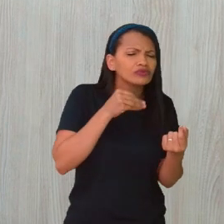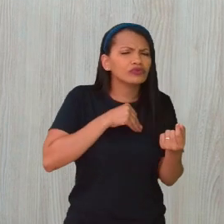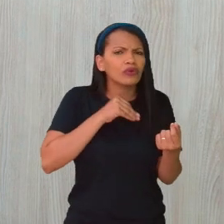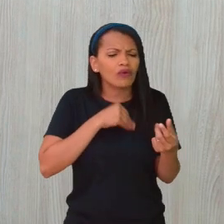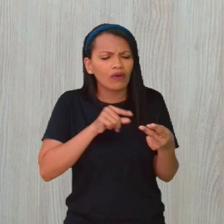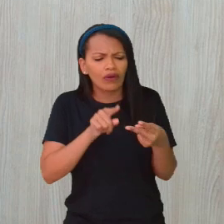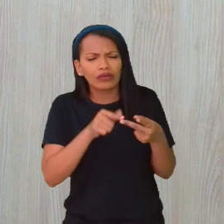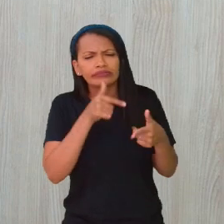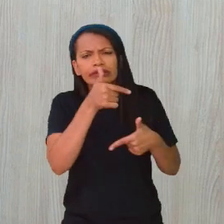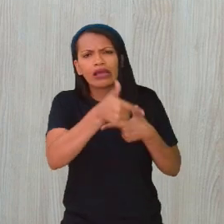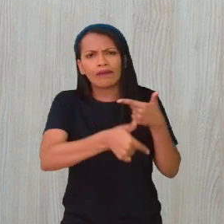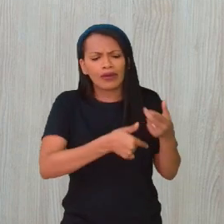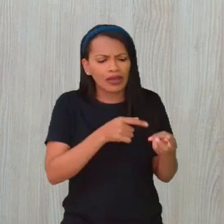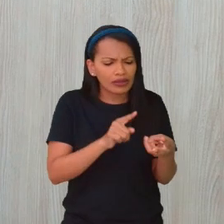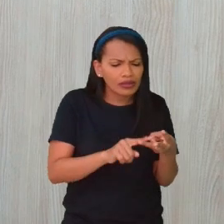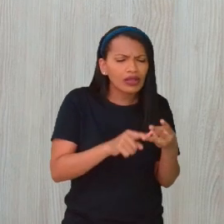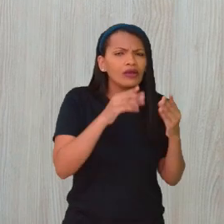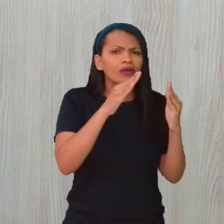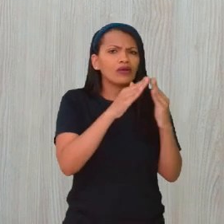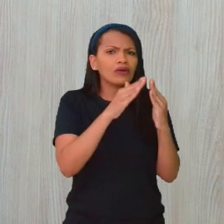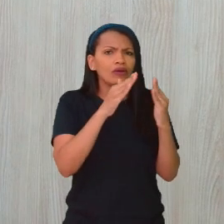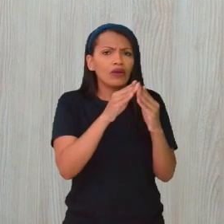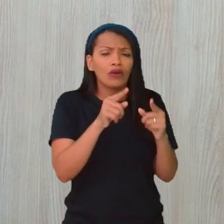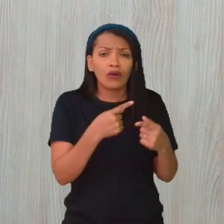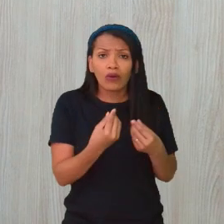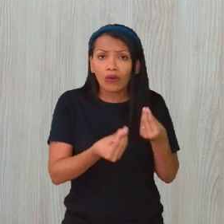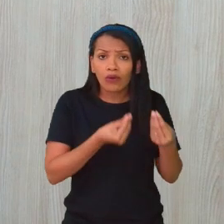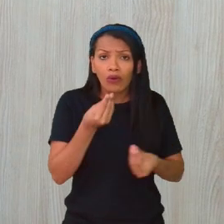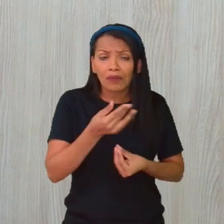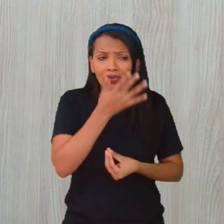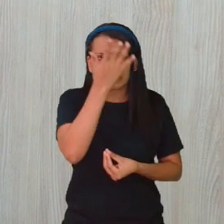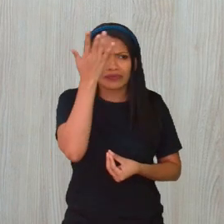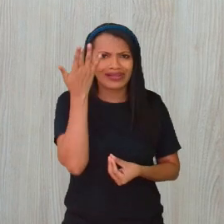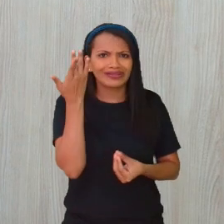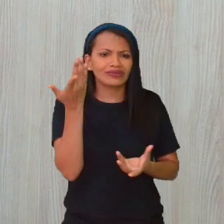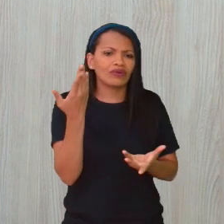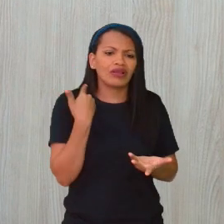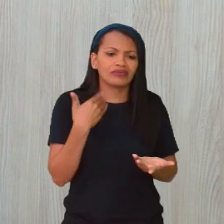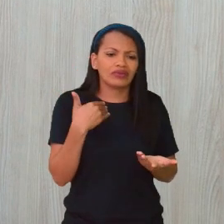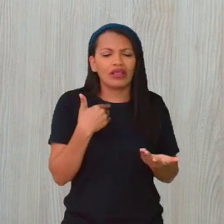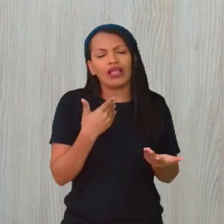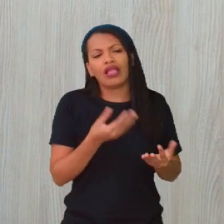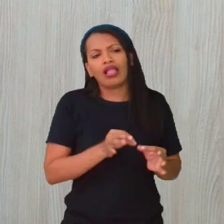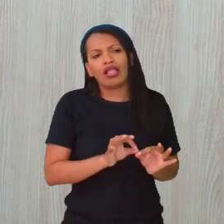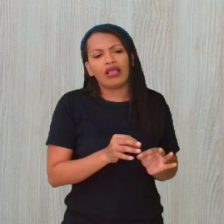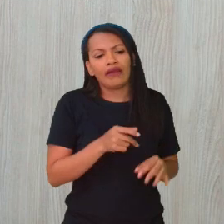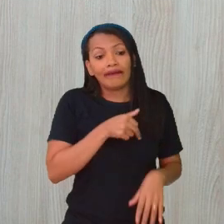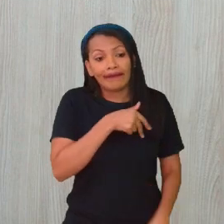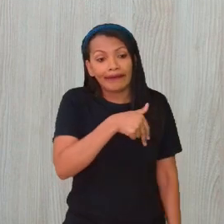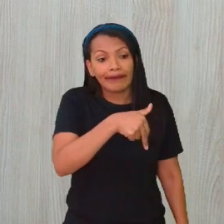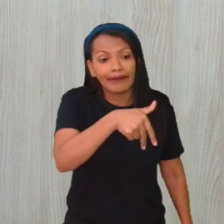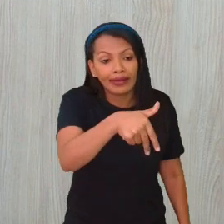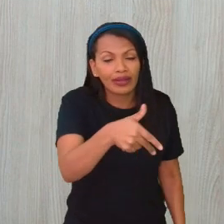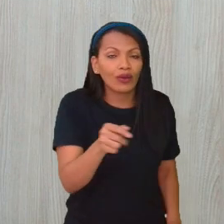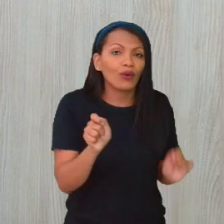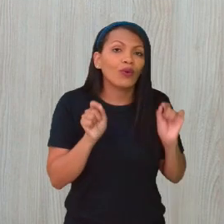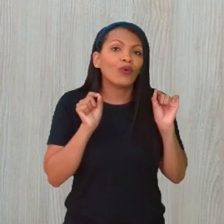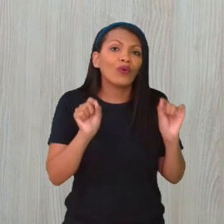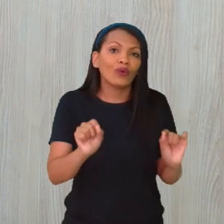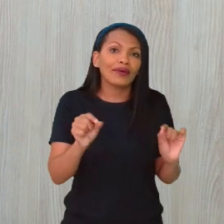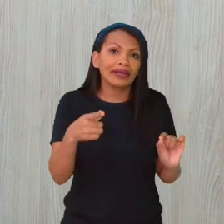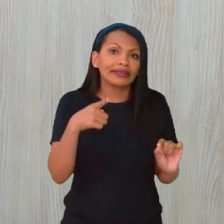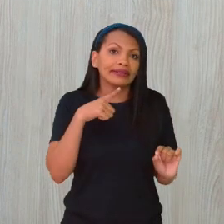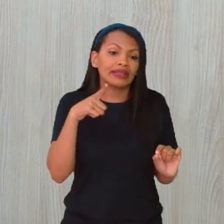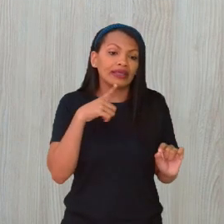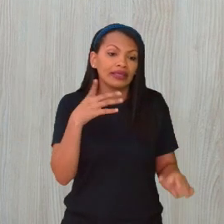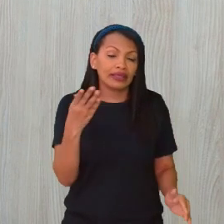trabalho, moradia, como é que é o deslocamento dessas pessoas, o que é que essas pessoas têm disponíveis. Então a gente